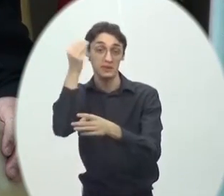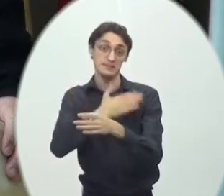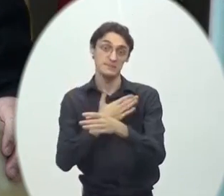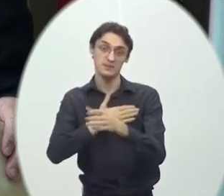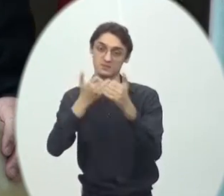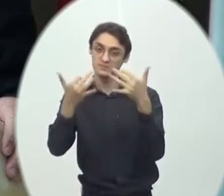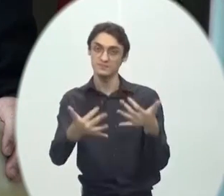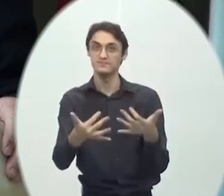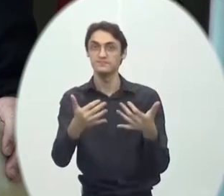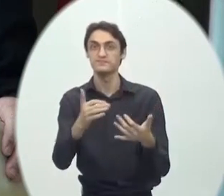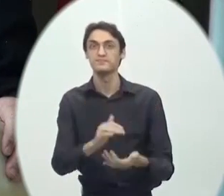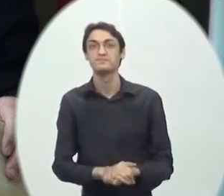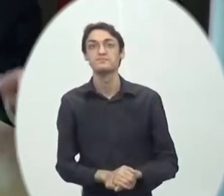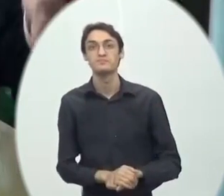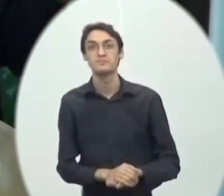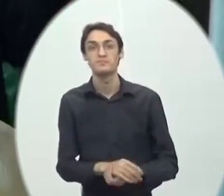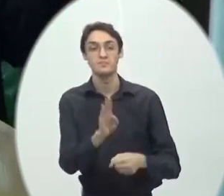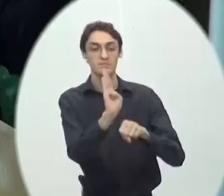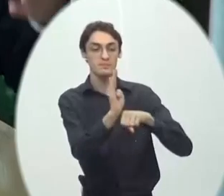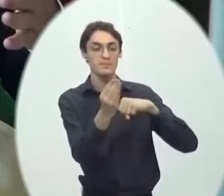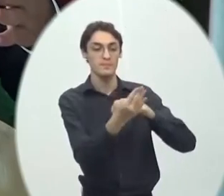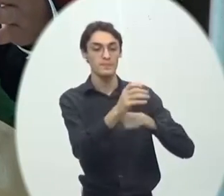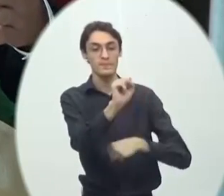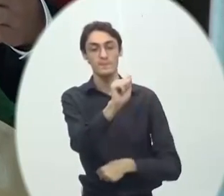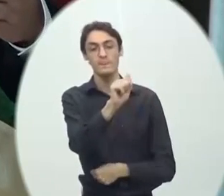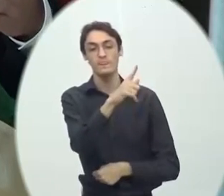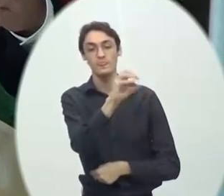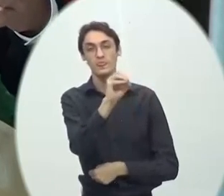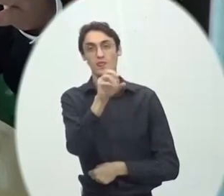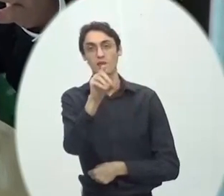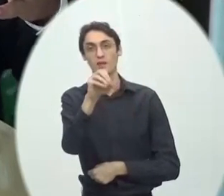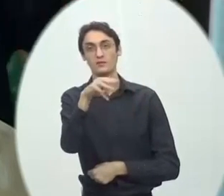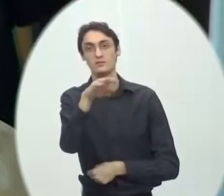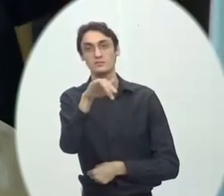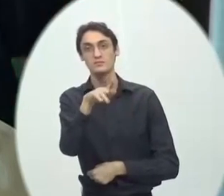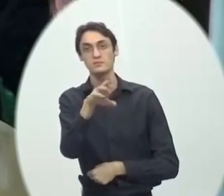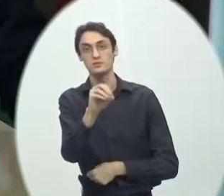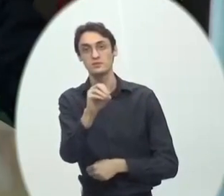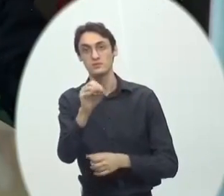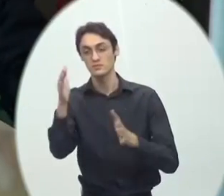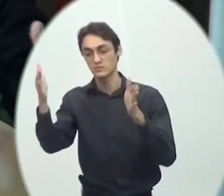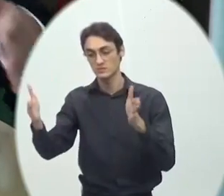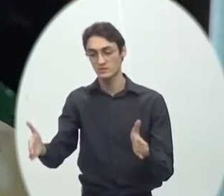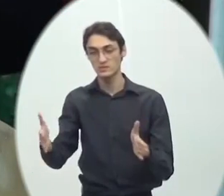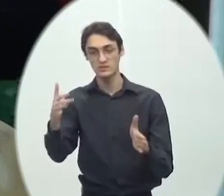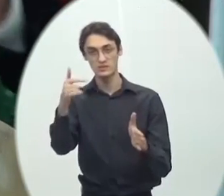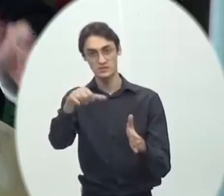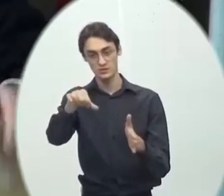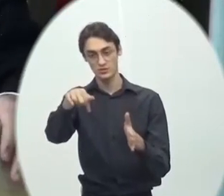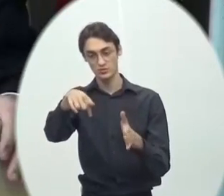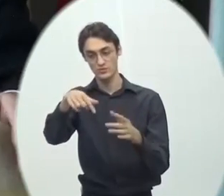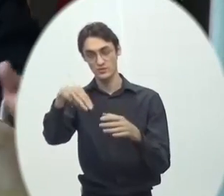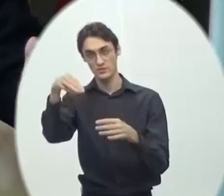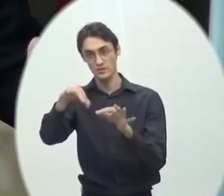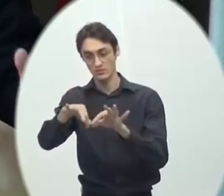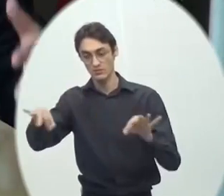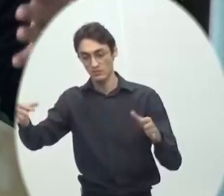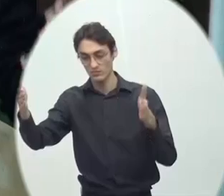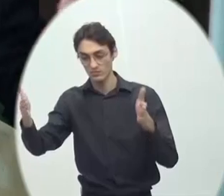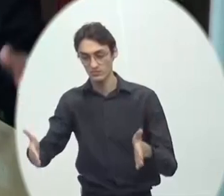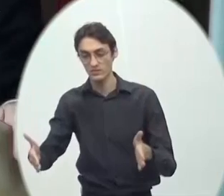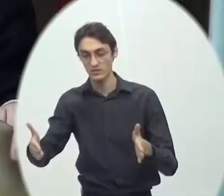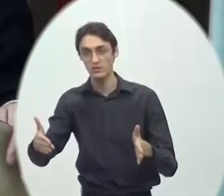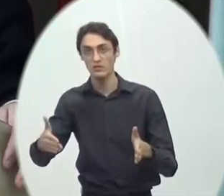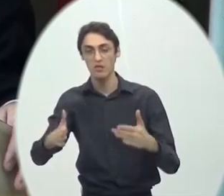né? Eu fiz uma lá no São Domingos, que é a rua de 7 metros, grota aqui, grota dos dois lados, e não interrompi o trânsito. E botamos aduelas